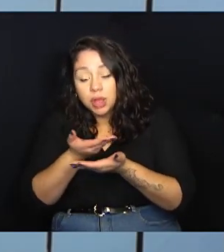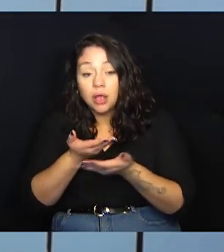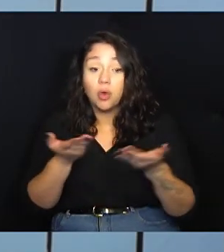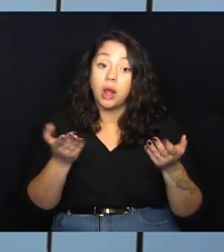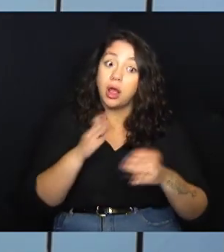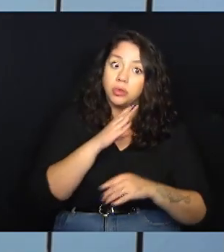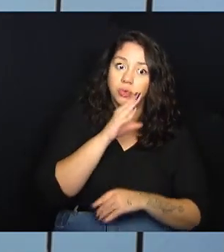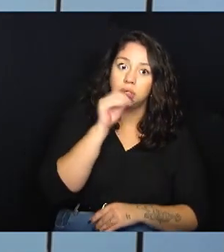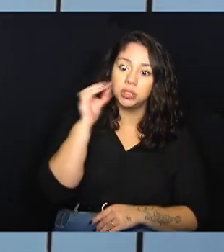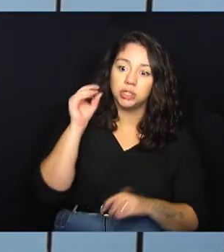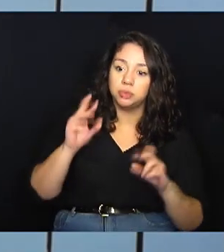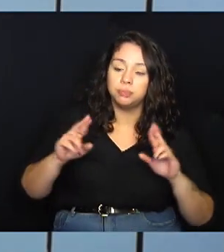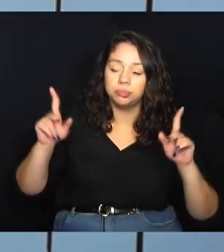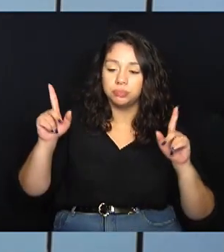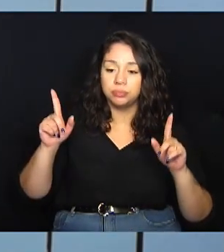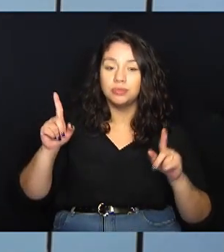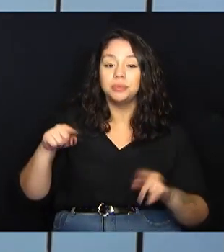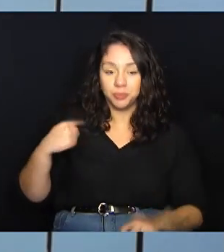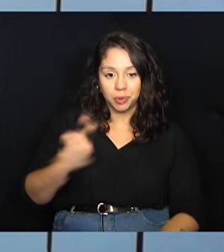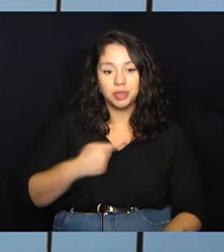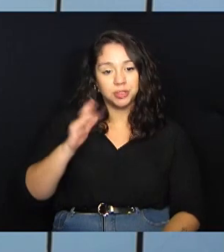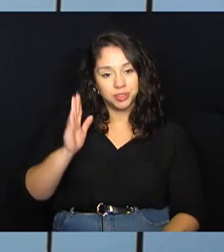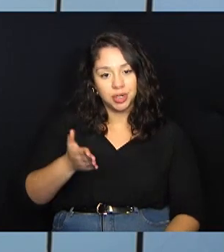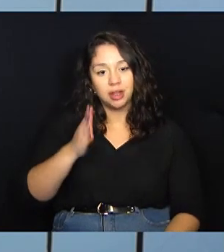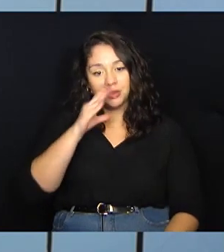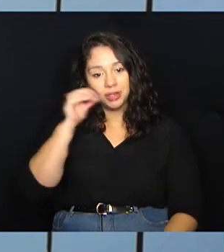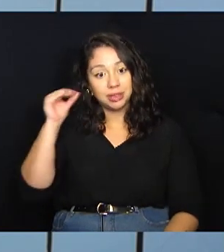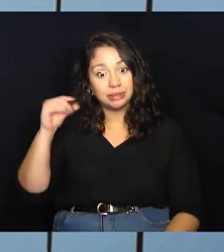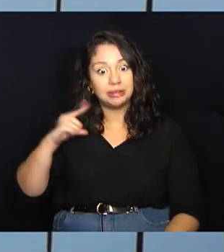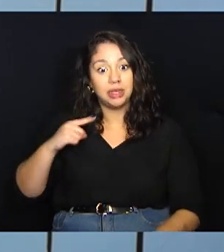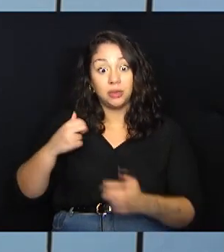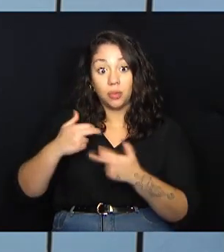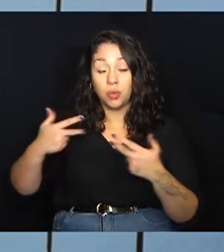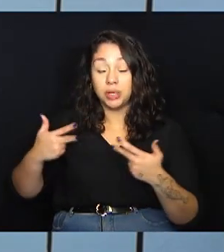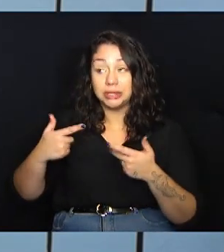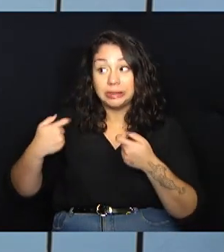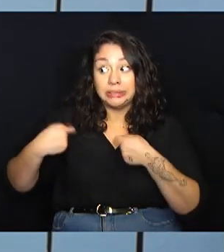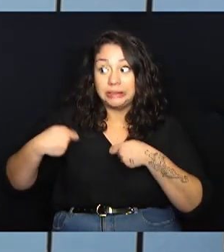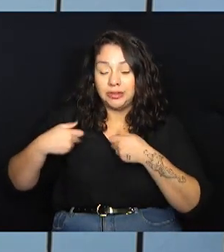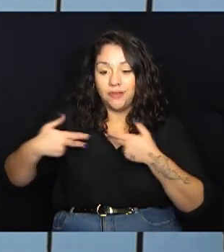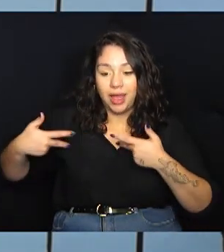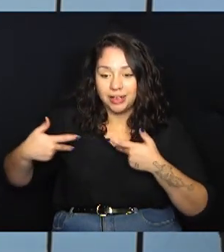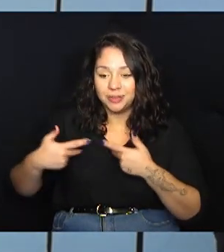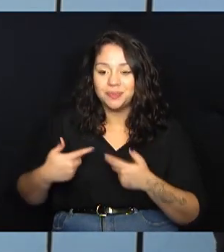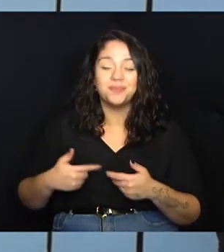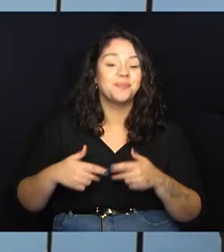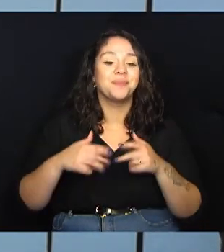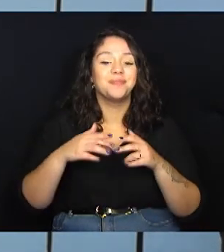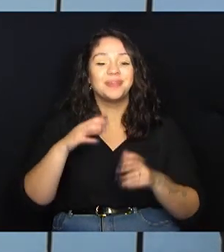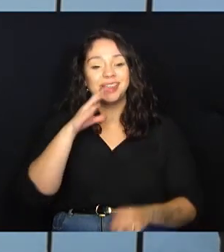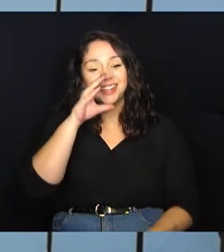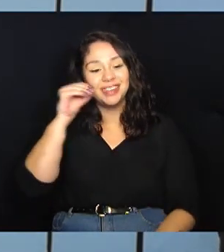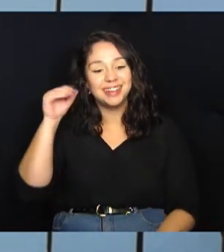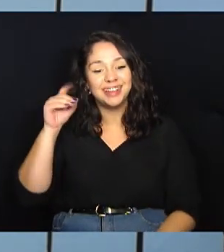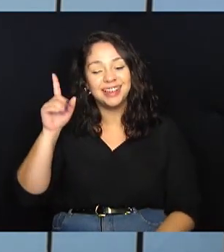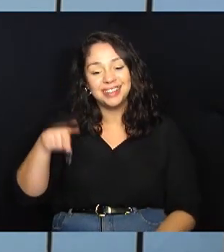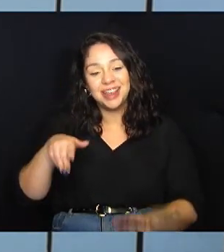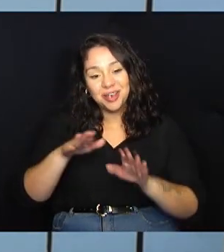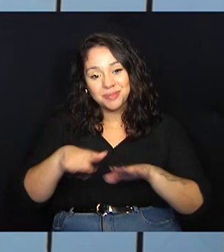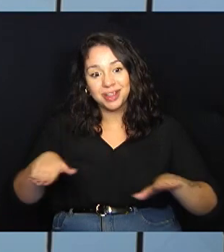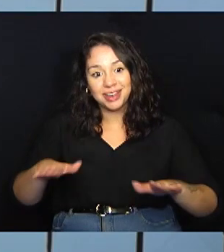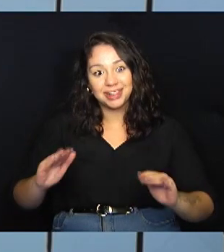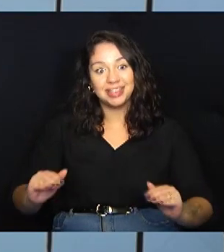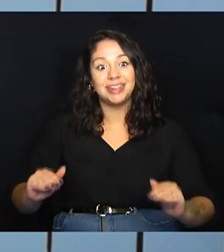adolescente, nós somos adolescentes, sabemos, temos muitas demandas, né? Sim. Eu costumo falar que adolescente é uma criança grande que se